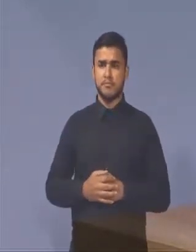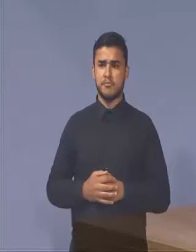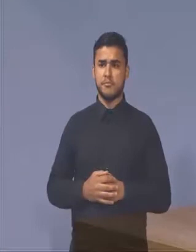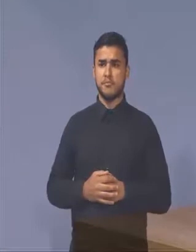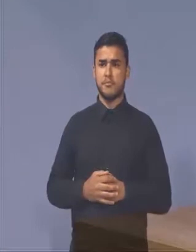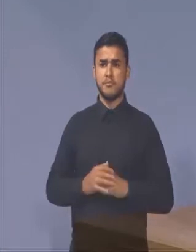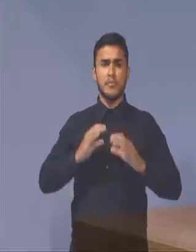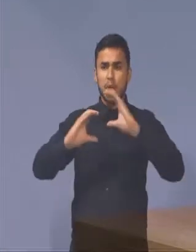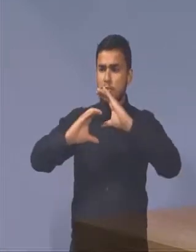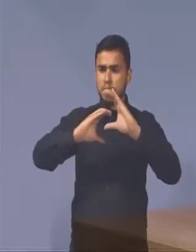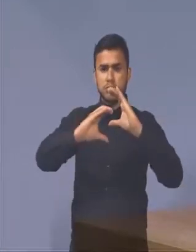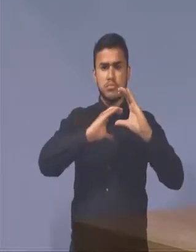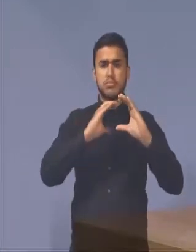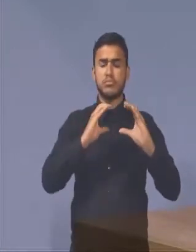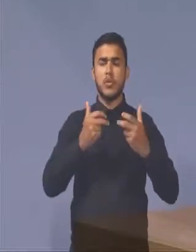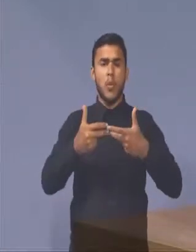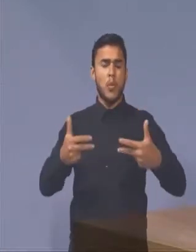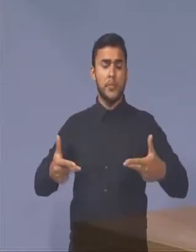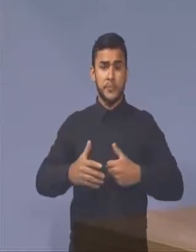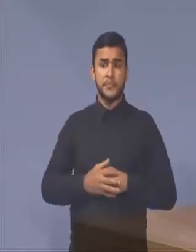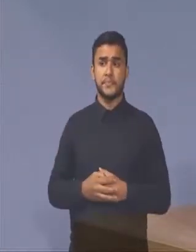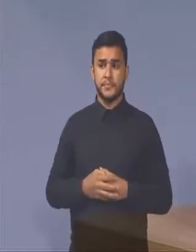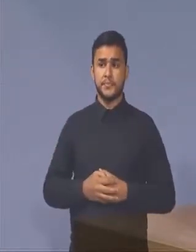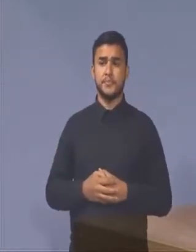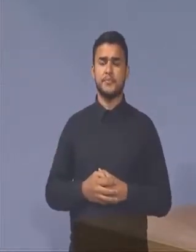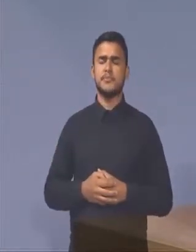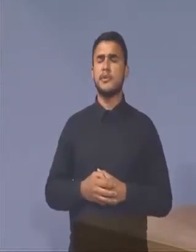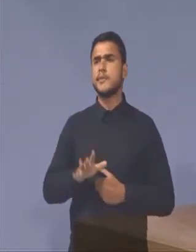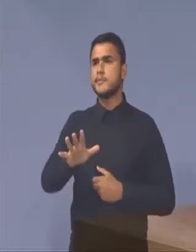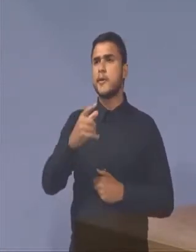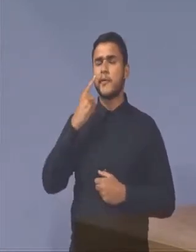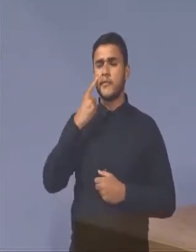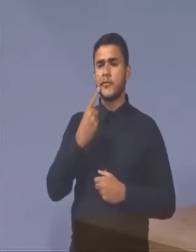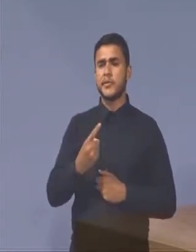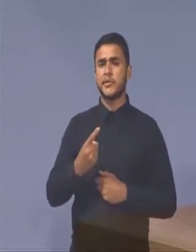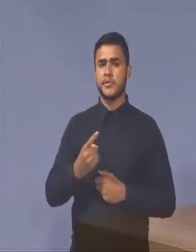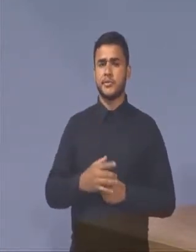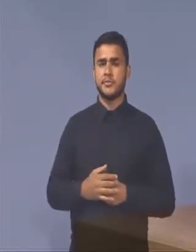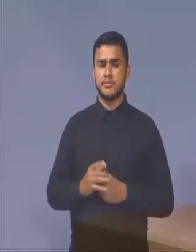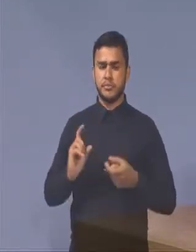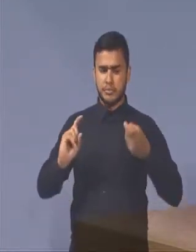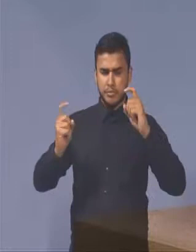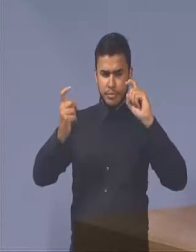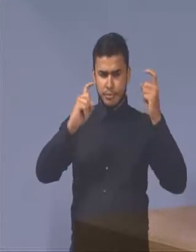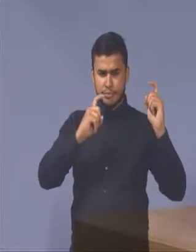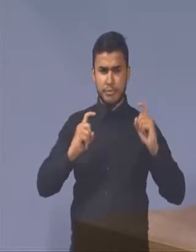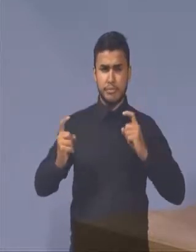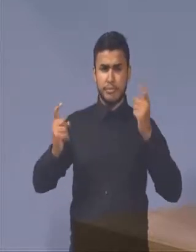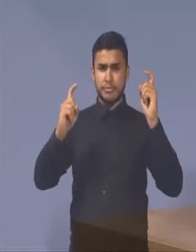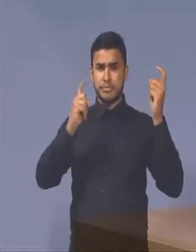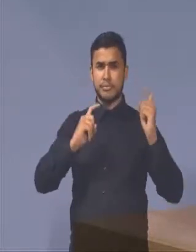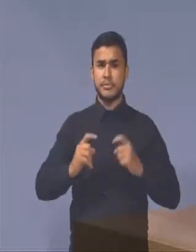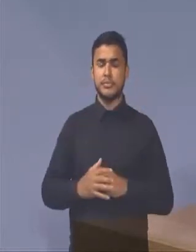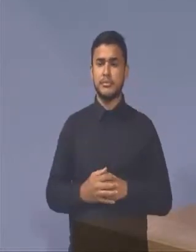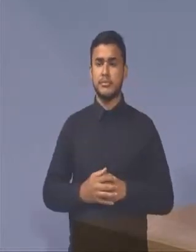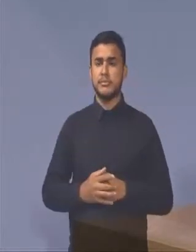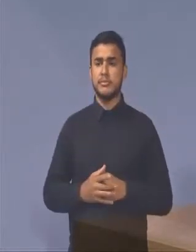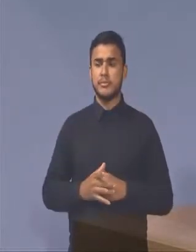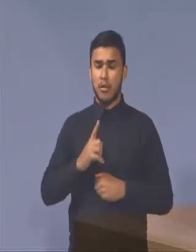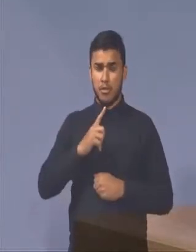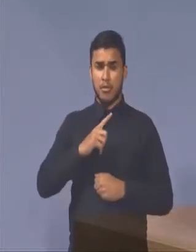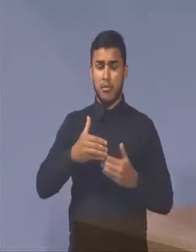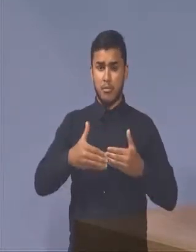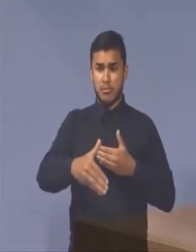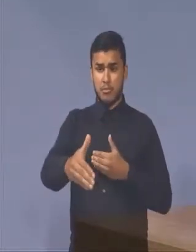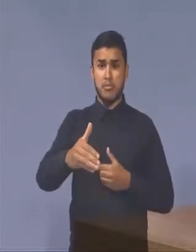de comunicação, colocando de uma maneira geral. Agora, você pega as disponibilidades. O que a gente tem hoje é